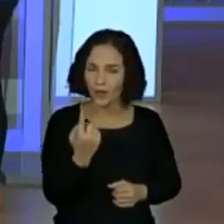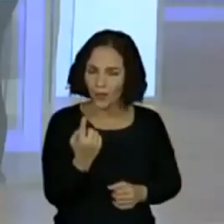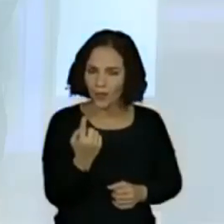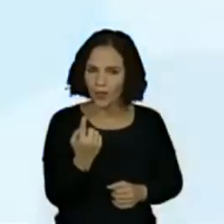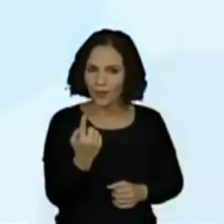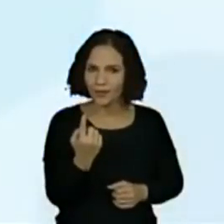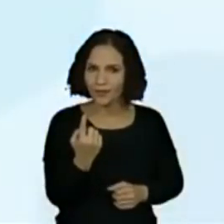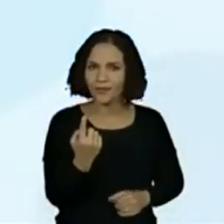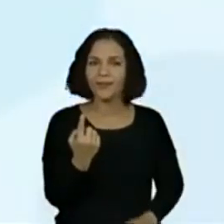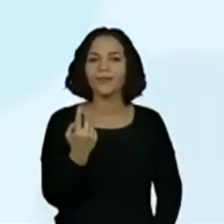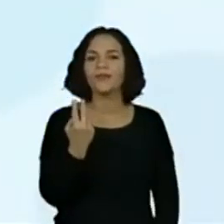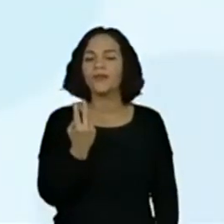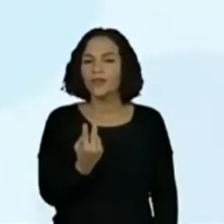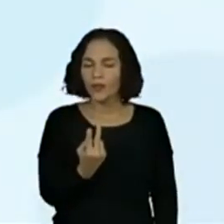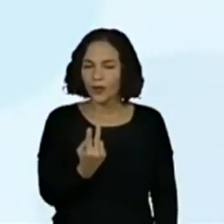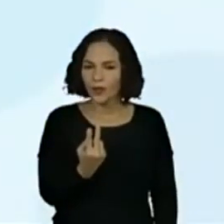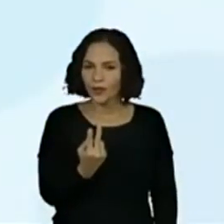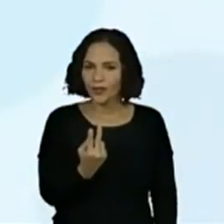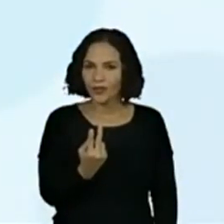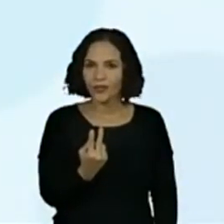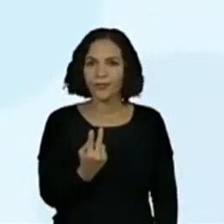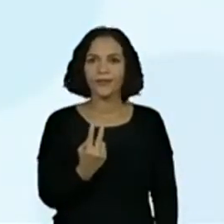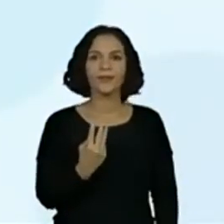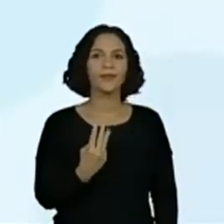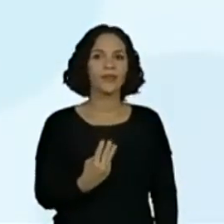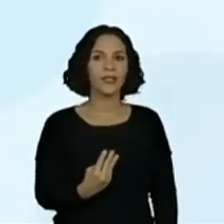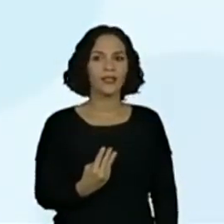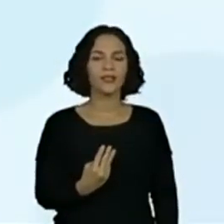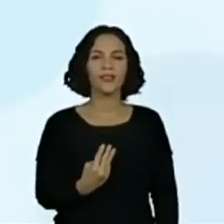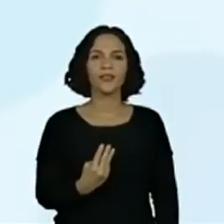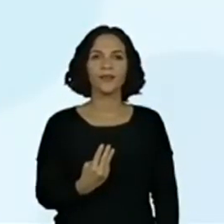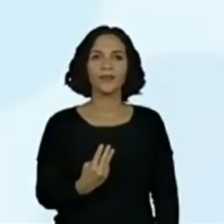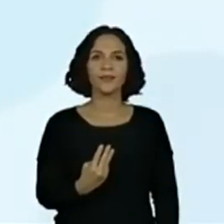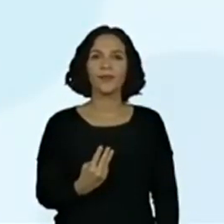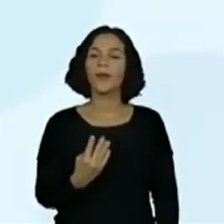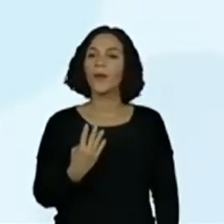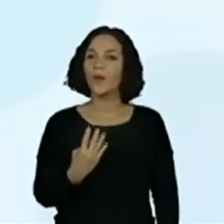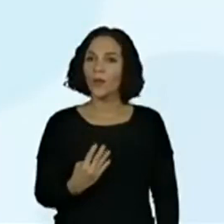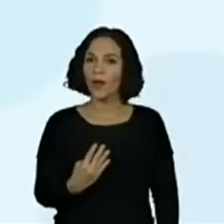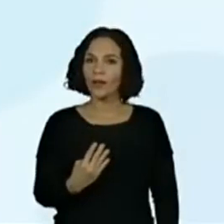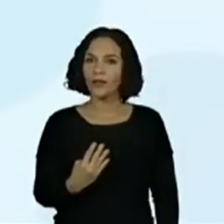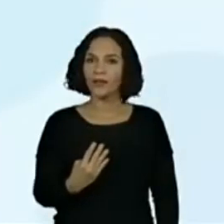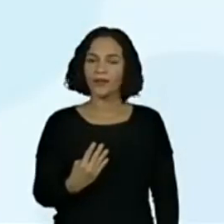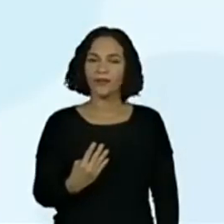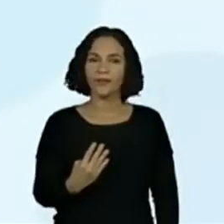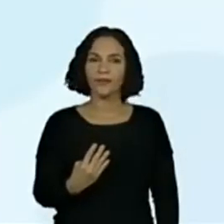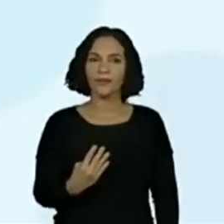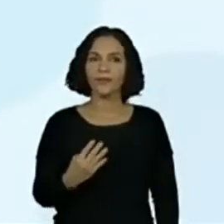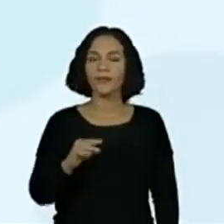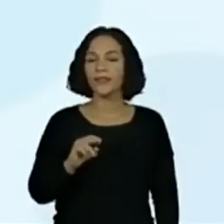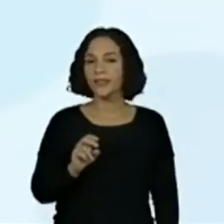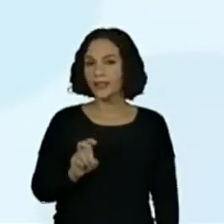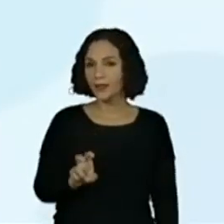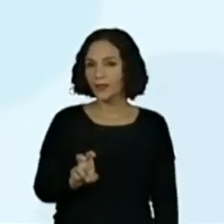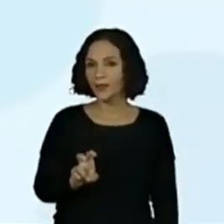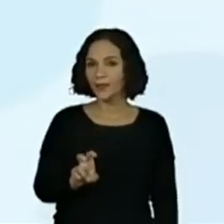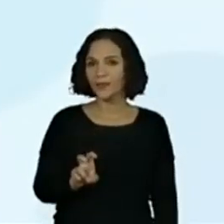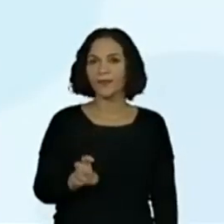Uma, duas, três, quatro,